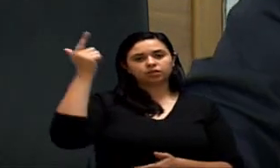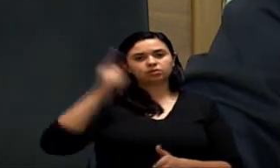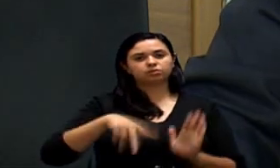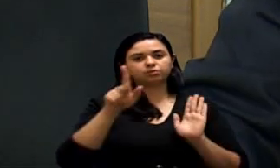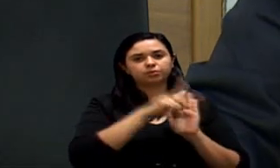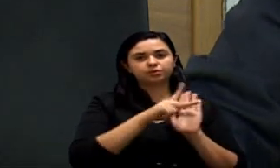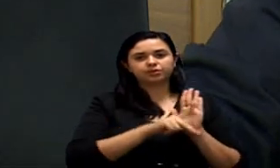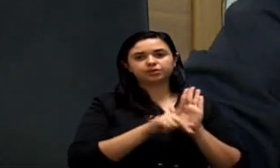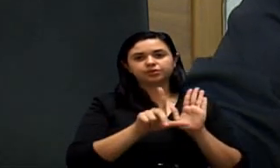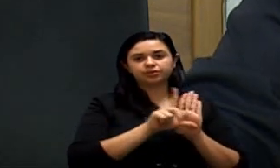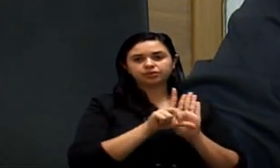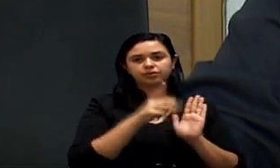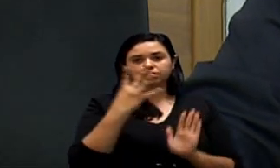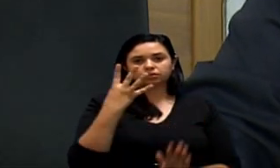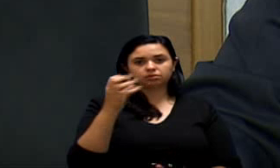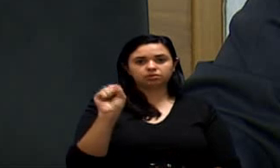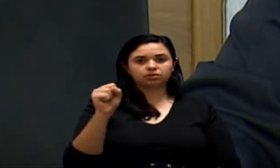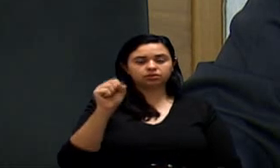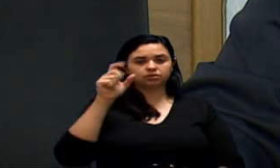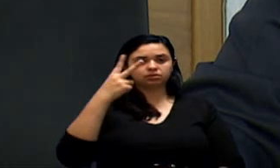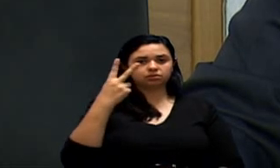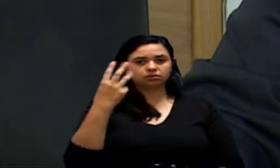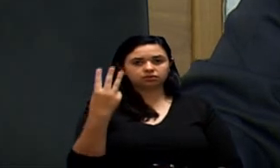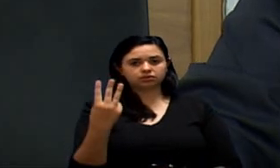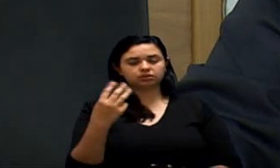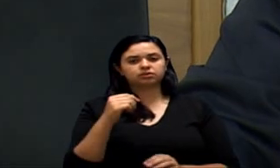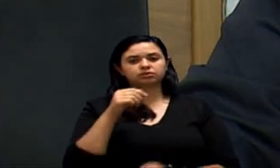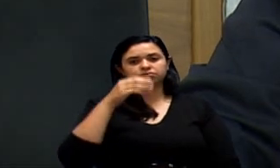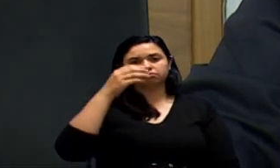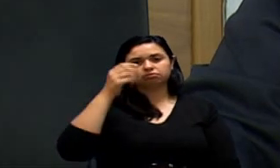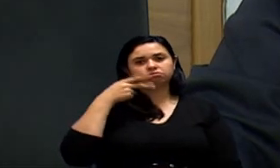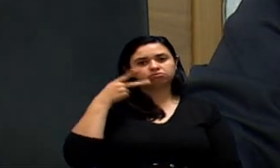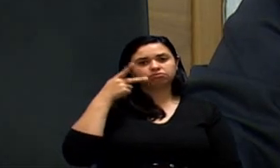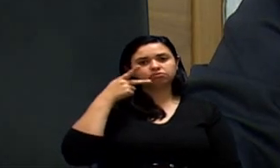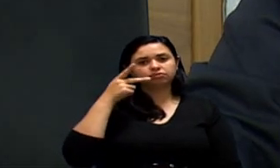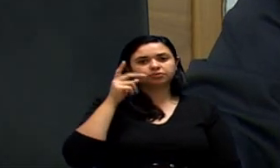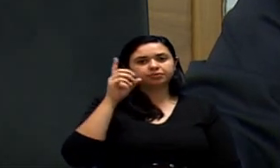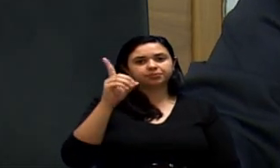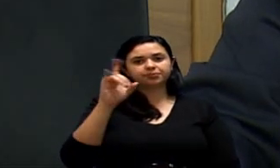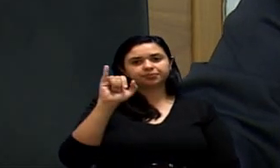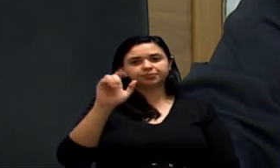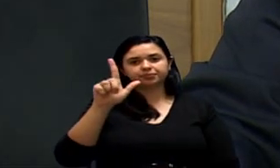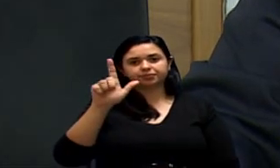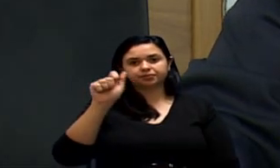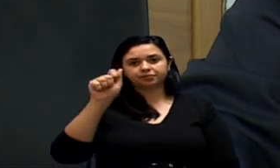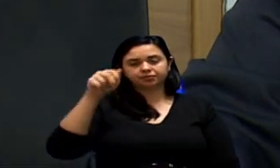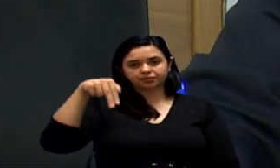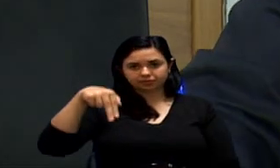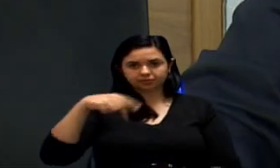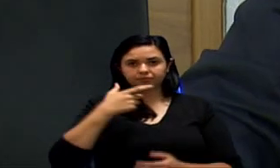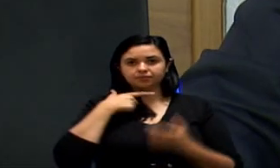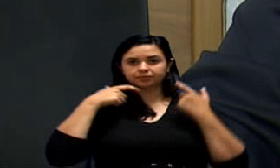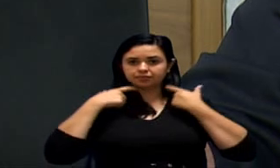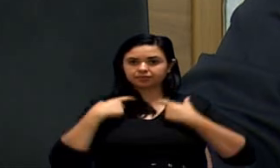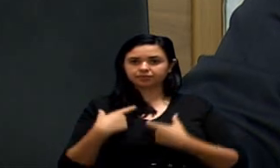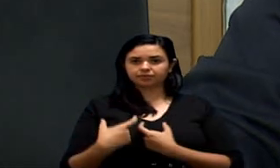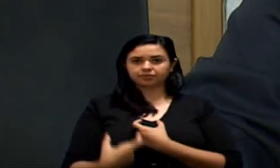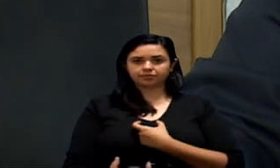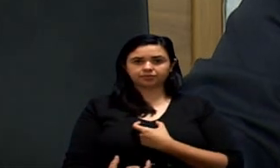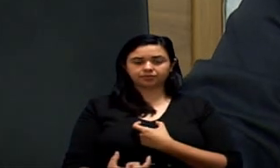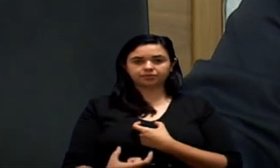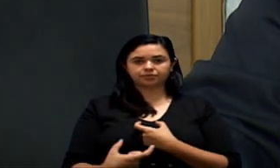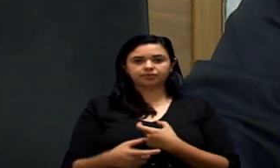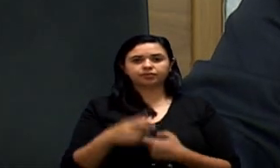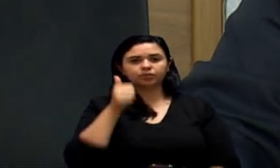decreto legislativo, é 4823, do vereador Dylan, dispõe sobre a concessão da medalha de mulher empreendedora Ana Abelha,